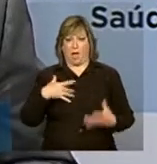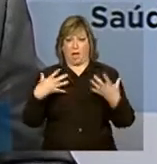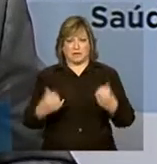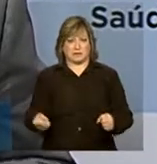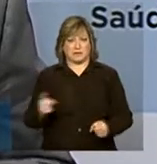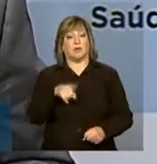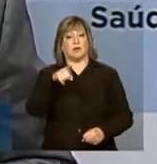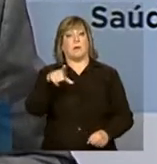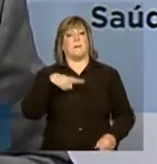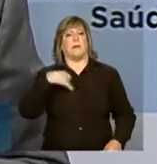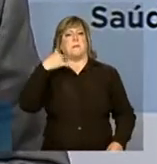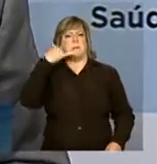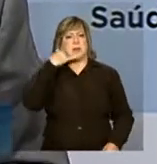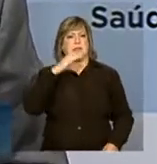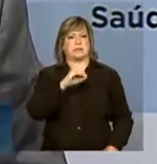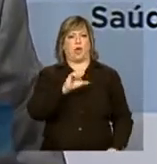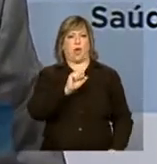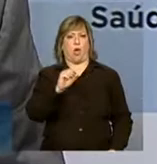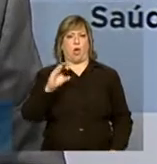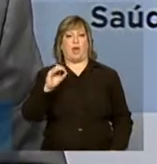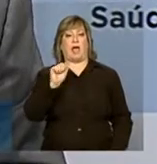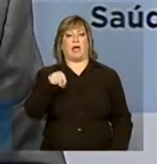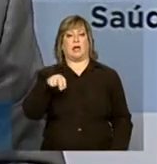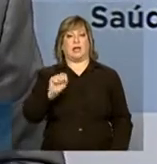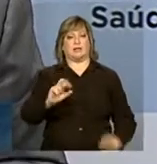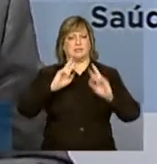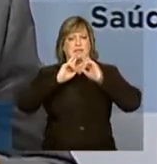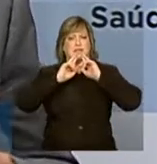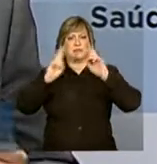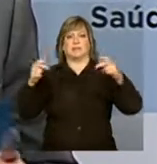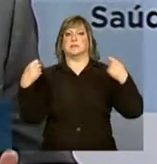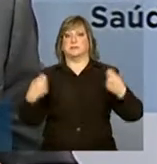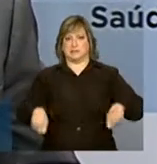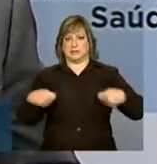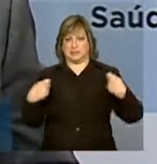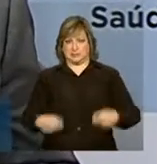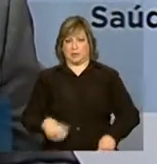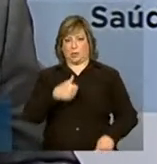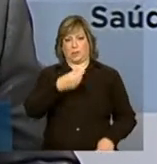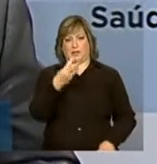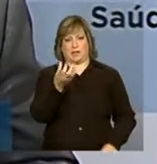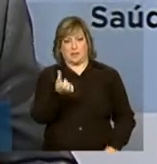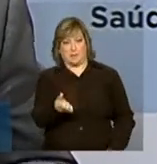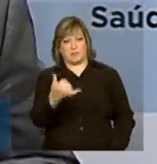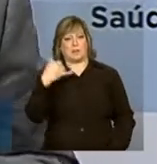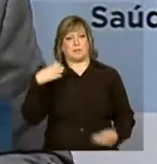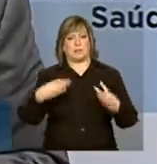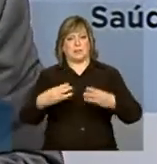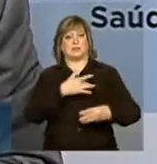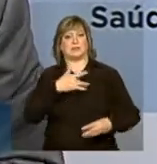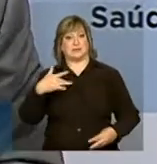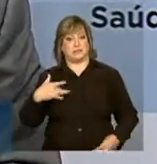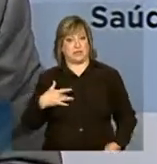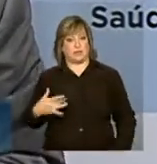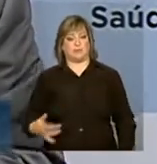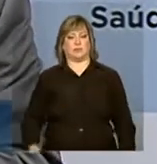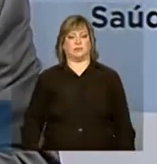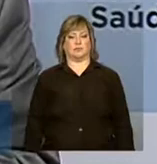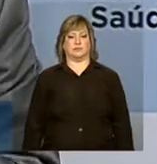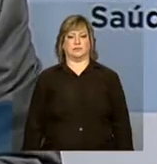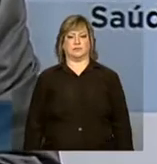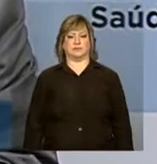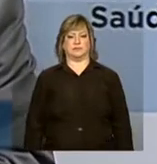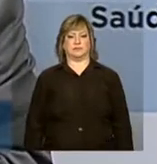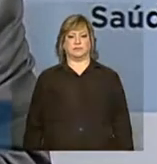o 0800 da ANS, como foi dito aqui, ou 136 do Ministério da Saúde, porque vocês viram que nós